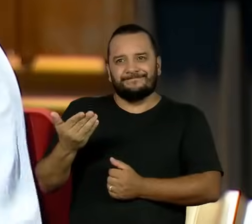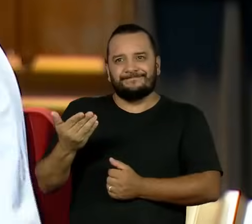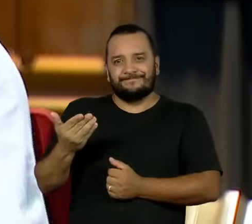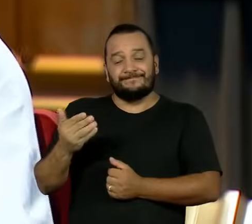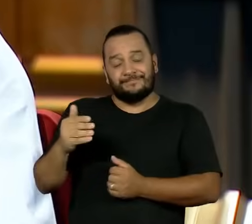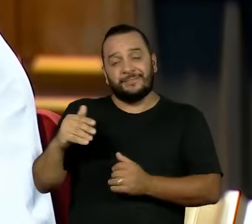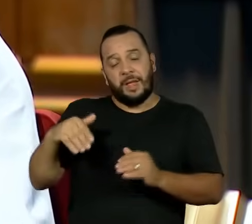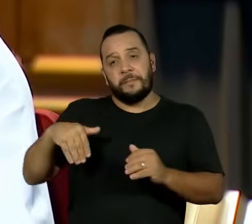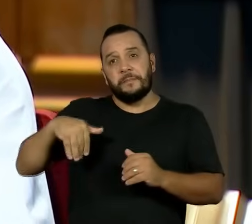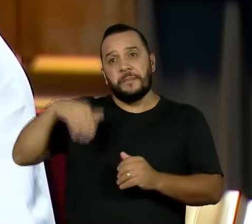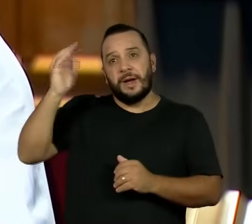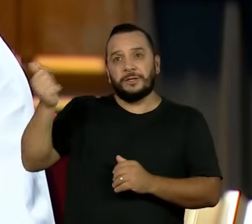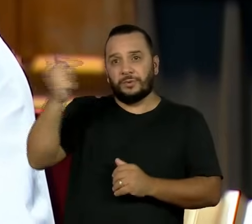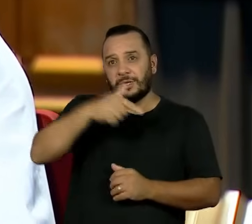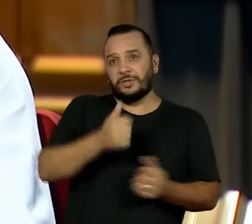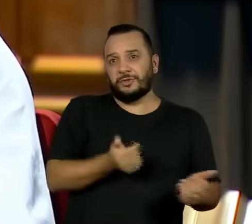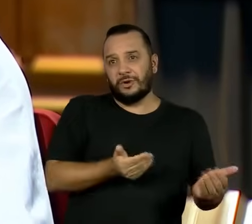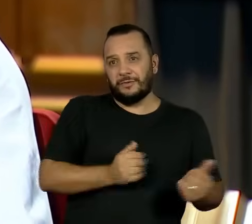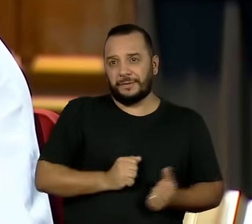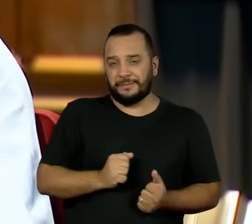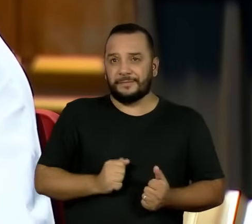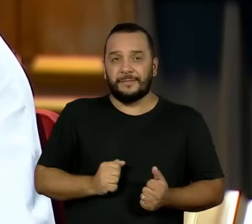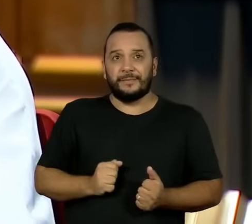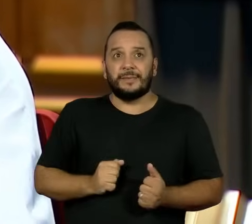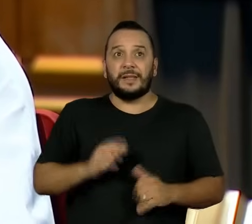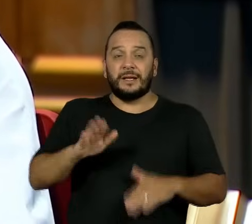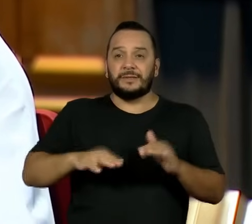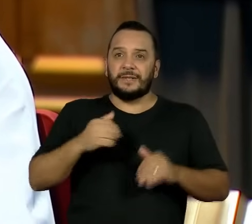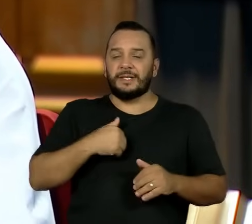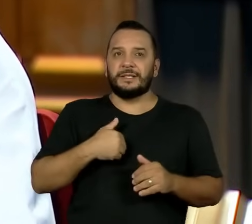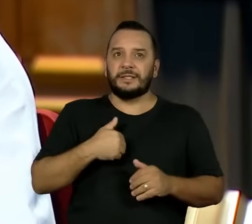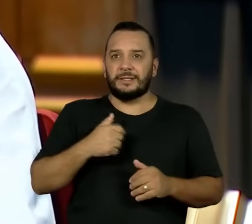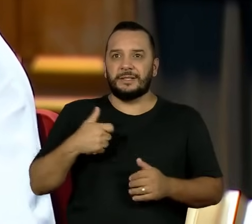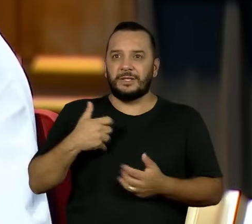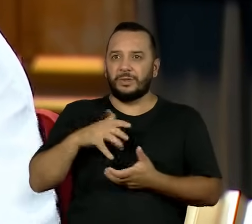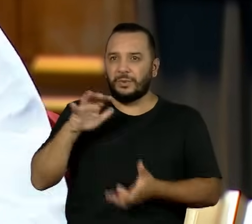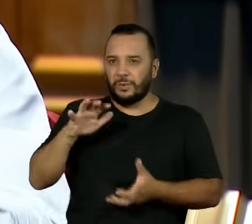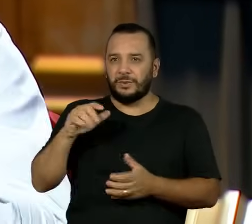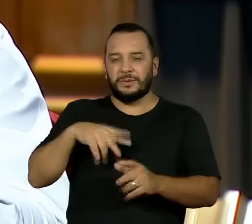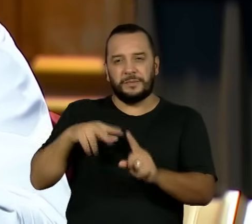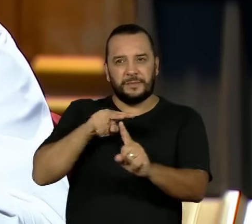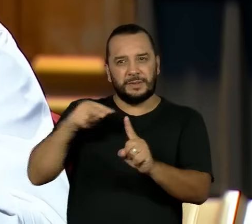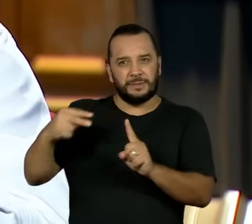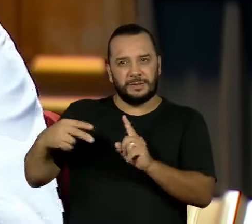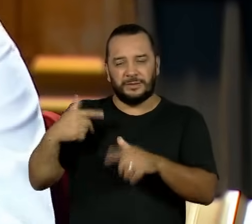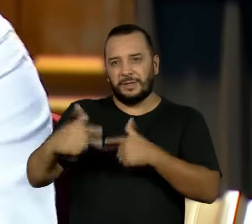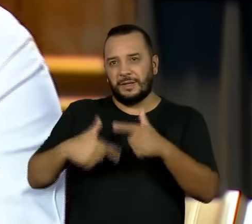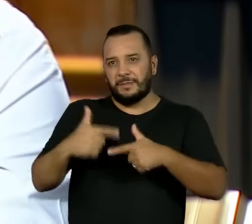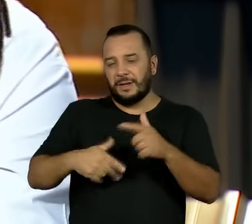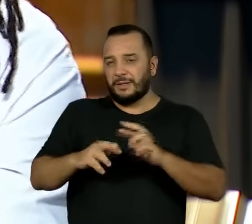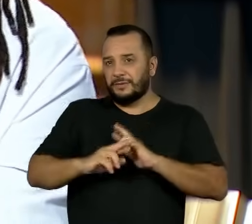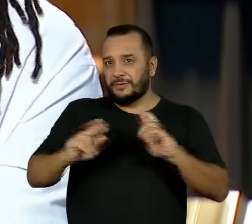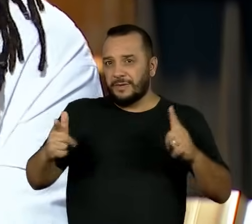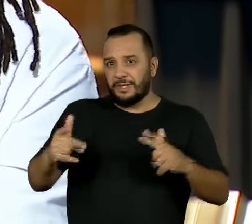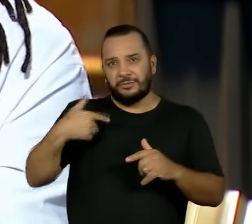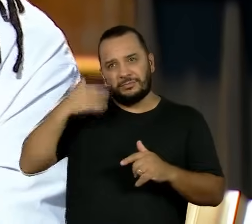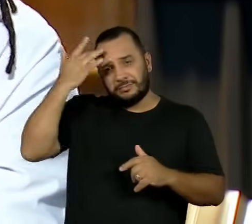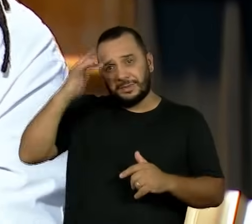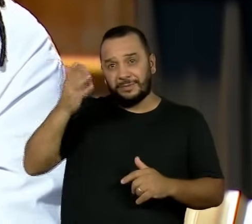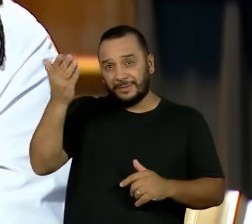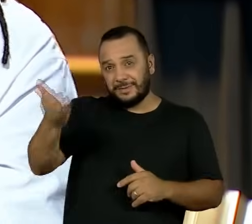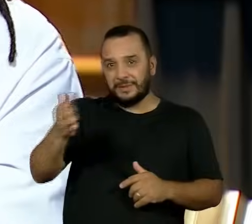velho, muitas vezes, tem outra forma de olhar para o trabalho, né? Talvez, não sei se é para você, mas para os